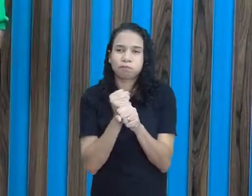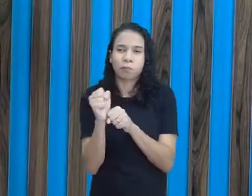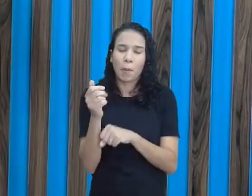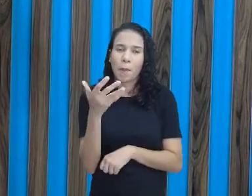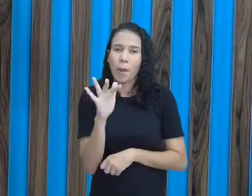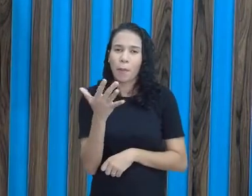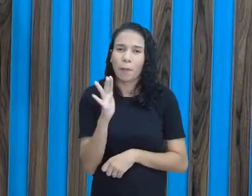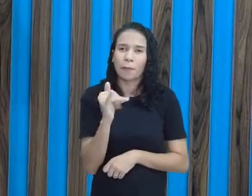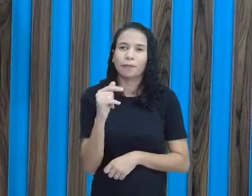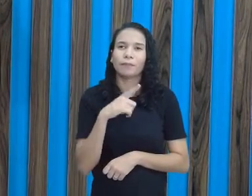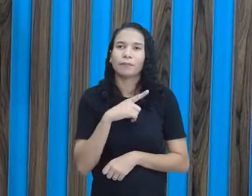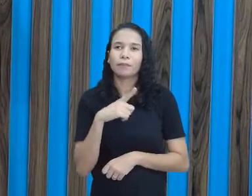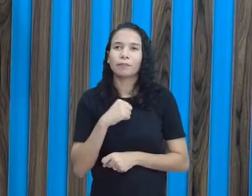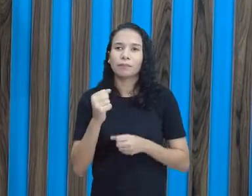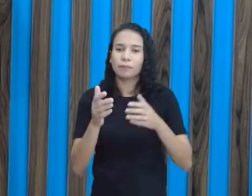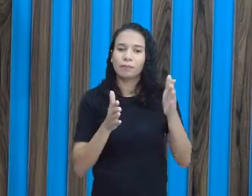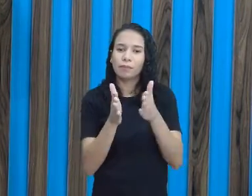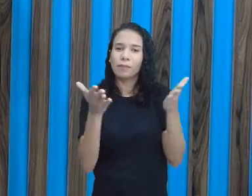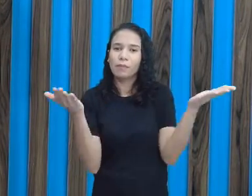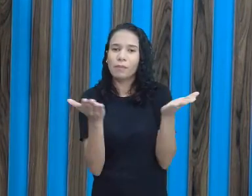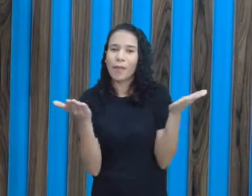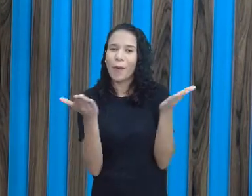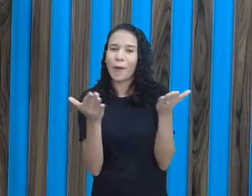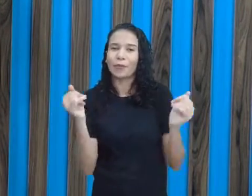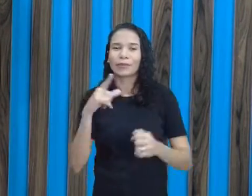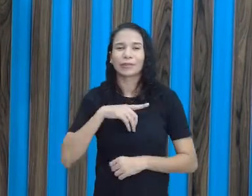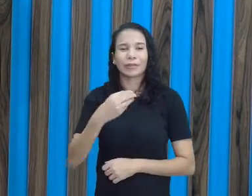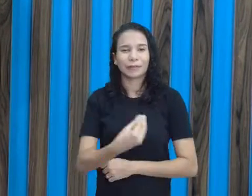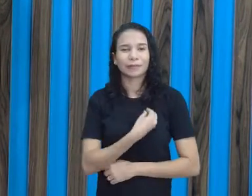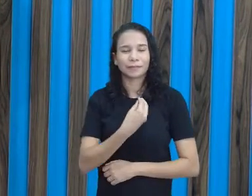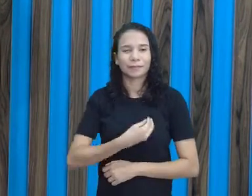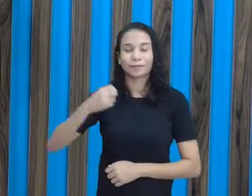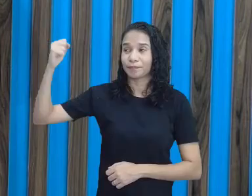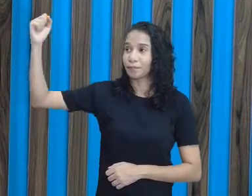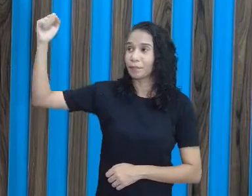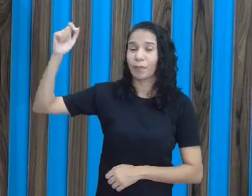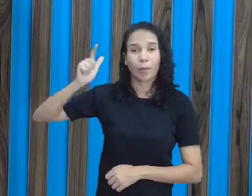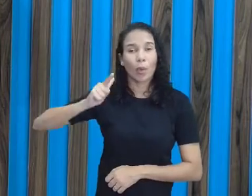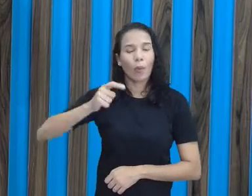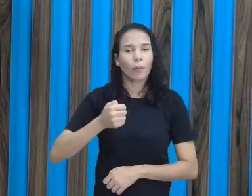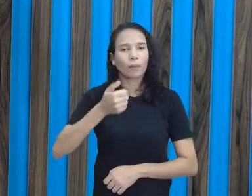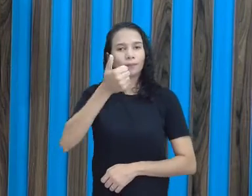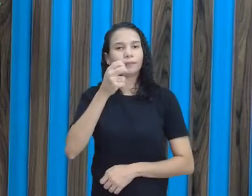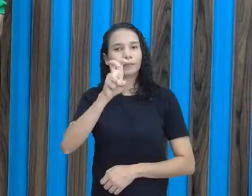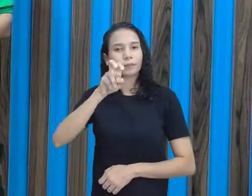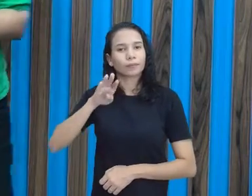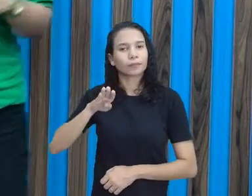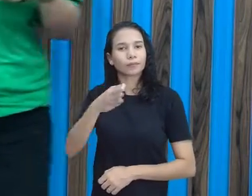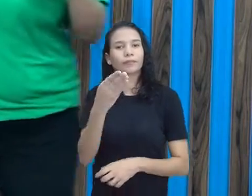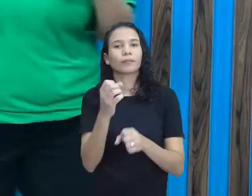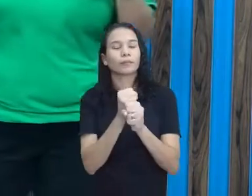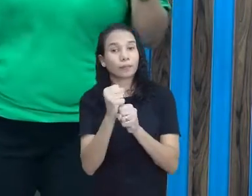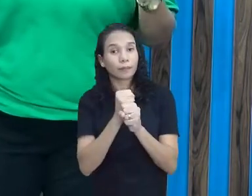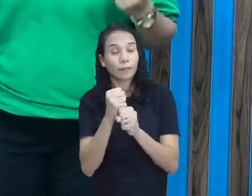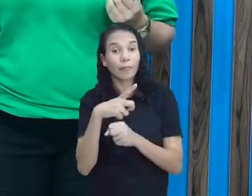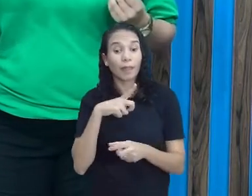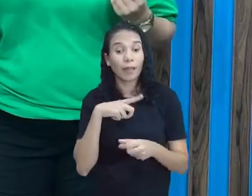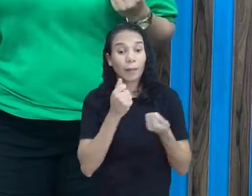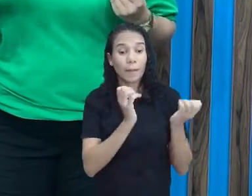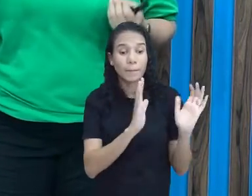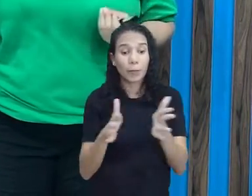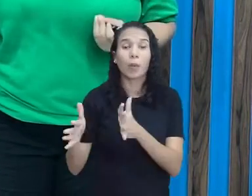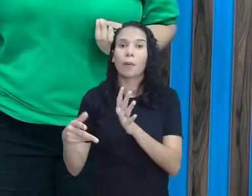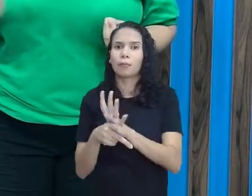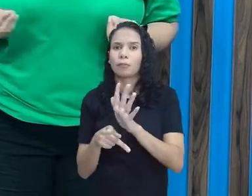ó, estágio atual, tá vendo? E o nosso Sol já está aqui em quase 5 bilhões de anos e está nesse processo,